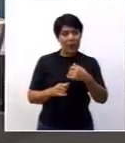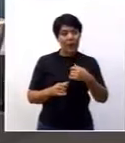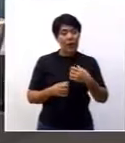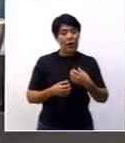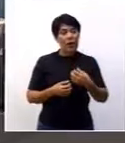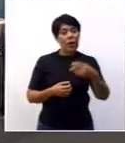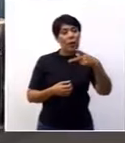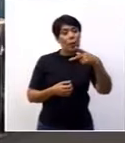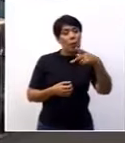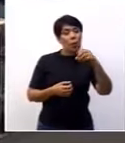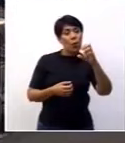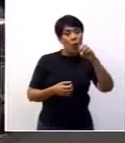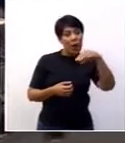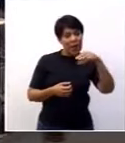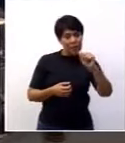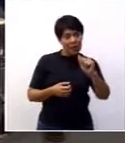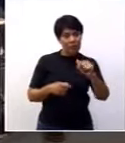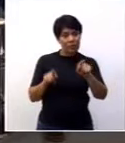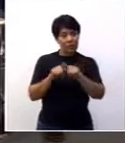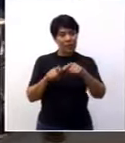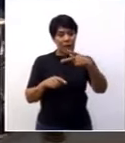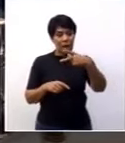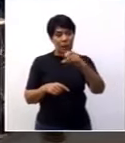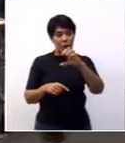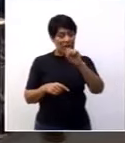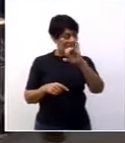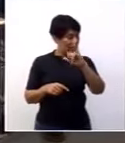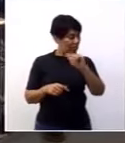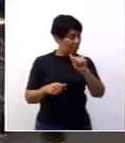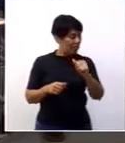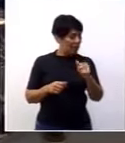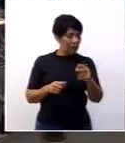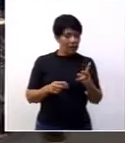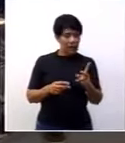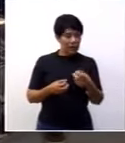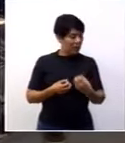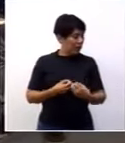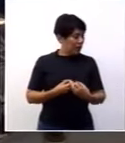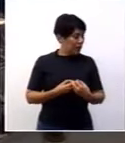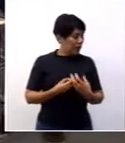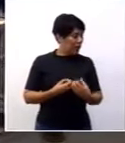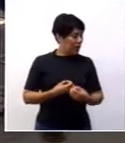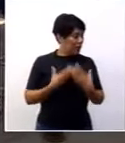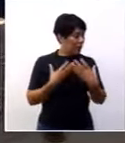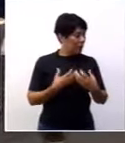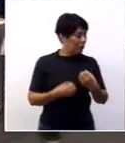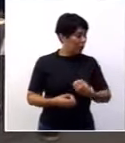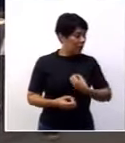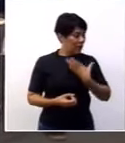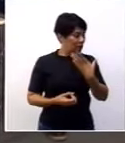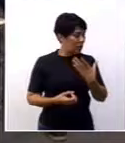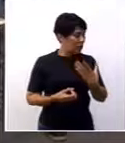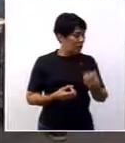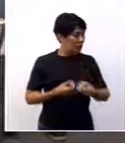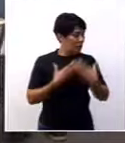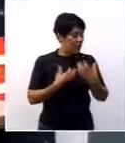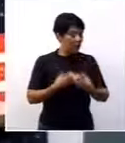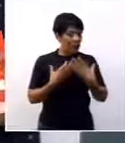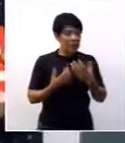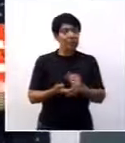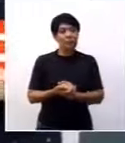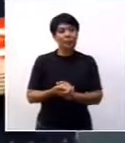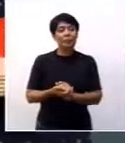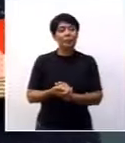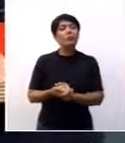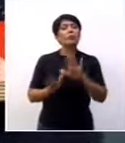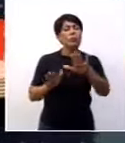Vamos tentar entender agora então? Outros tá? estão dizendo que não, hein? Enfim, Exato. tá- Vamos tá ver se a em gente dúvida. consegue entender? Vamos lá. Tenho aqui na minha mão uma